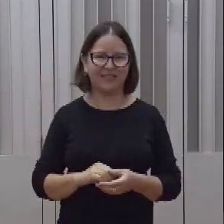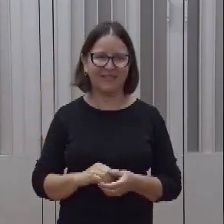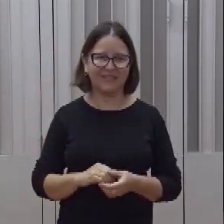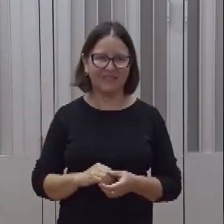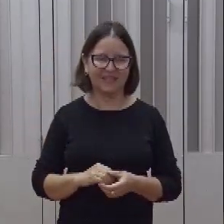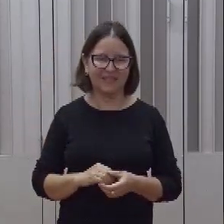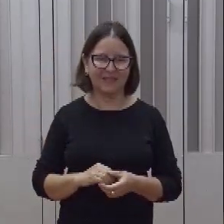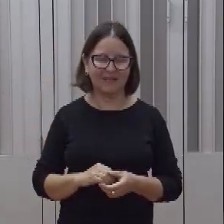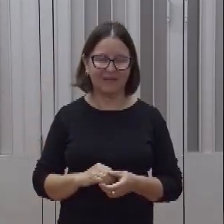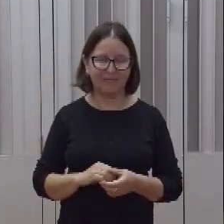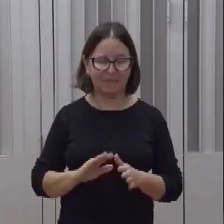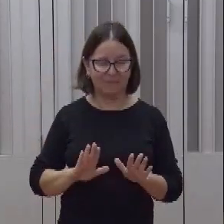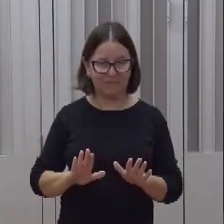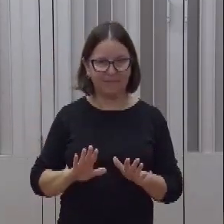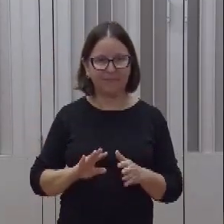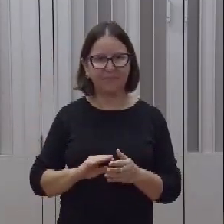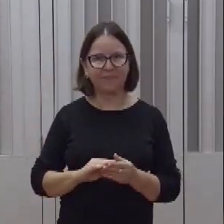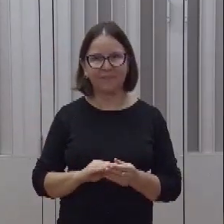Então,